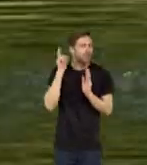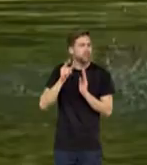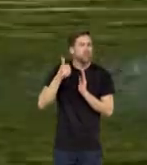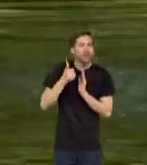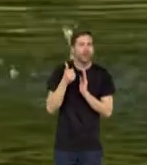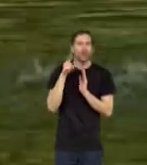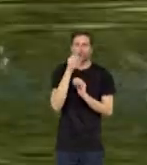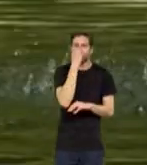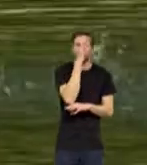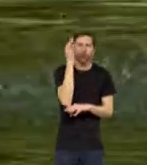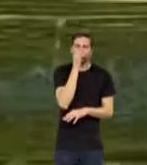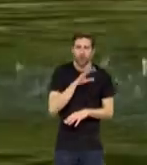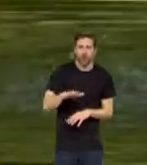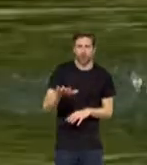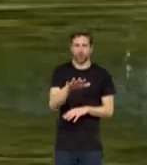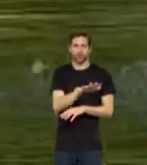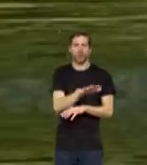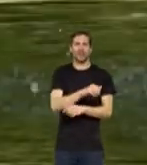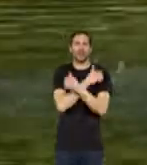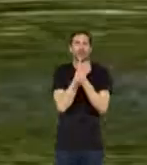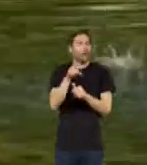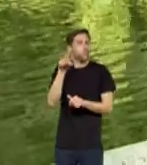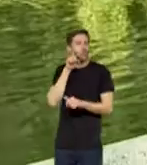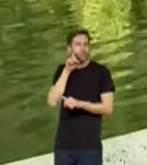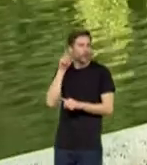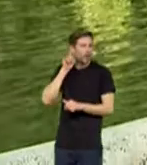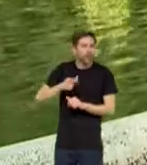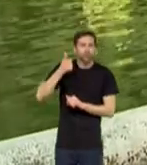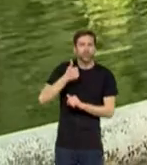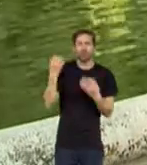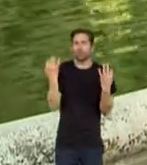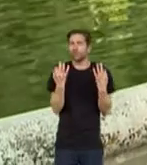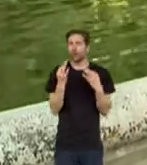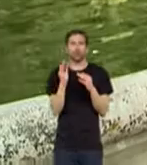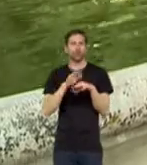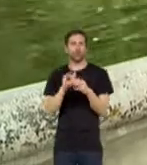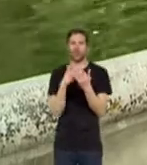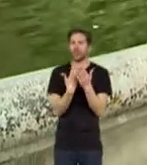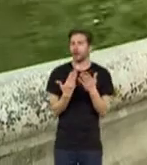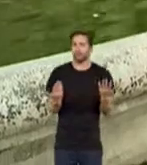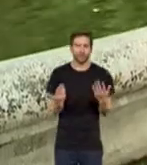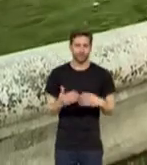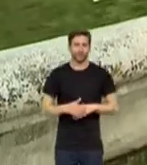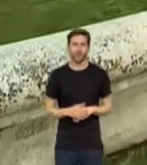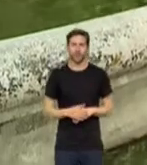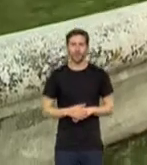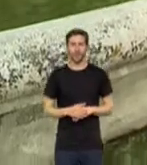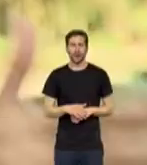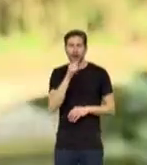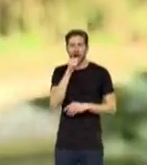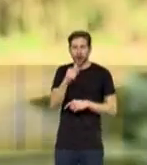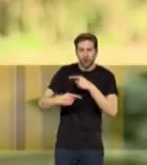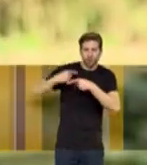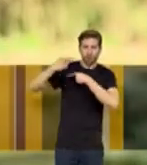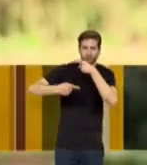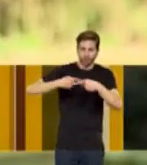e a natureza na cidade é importante a todos os níveis, é importante para que o